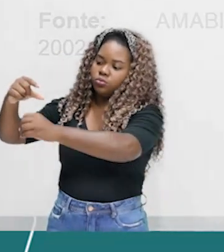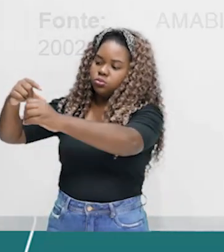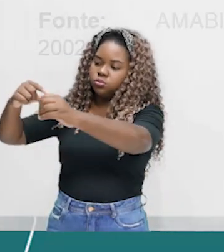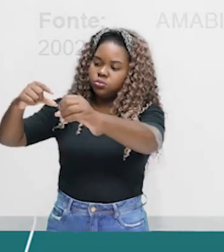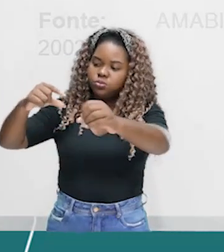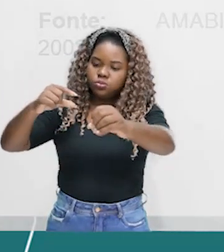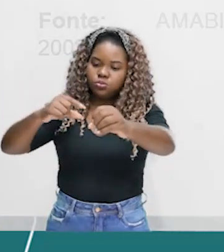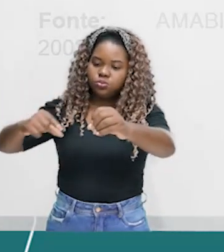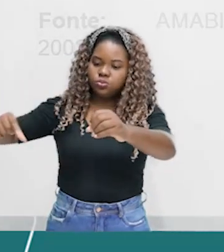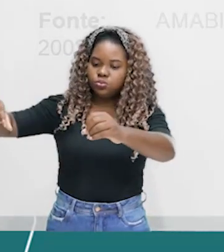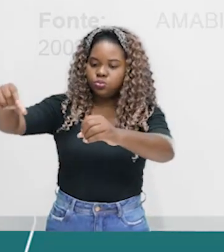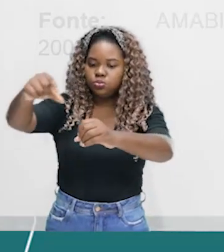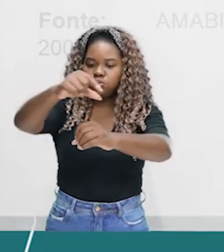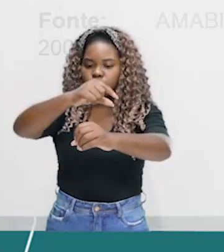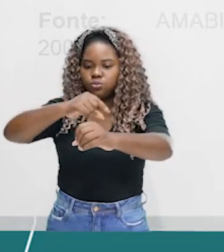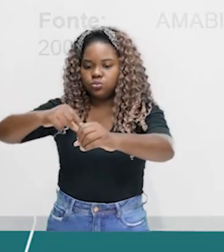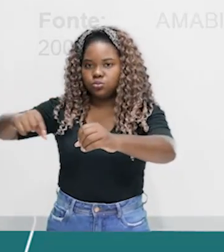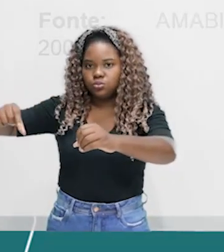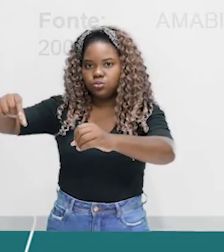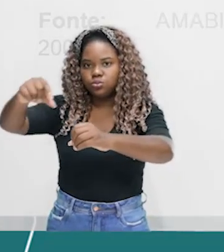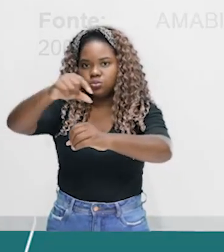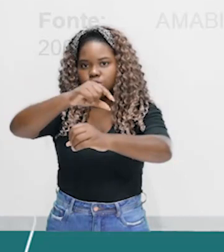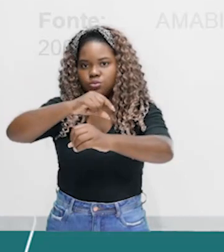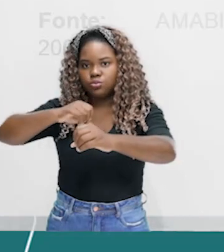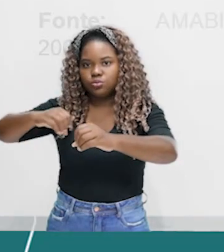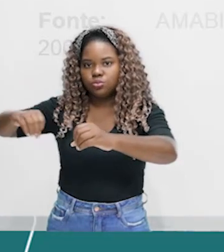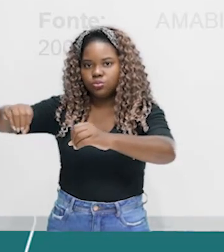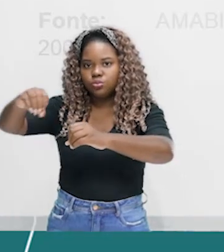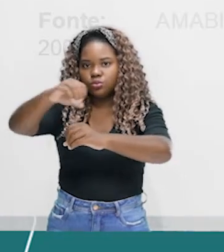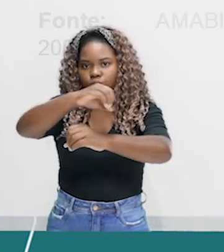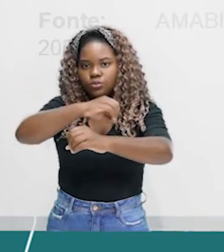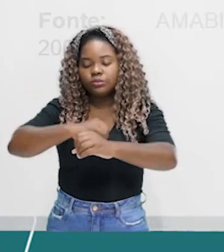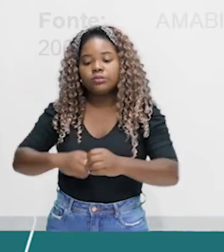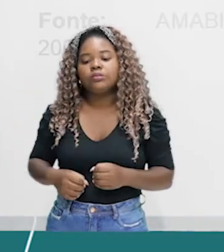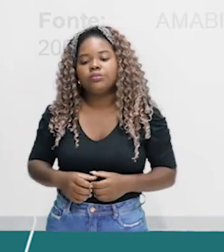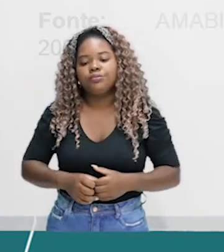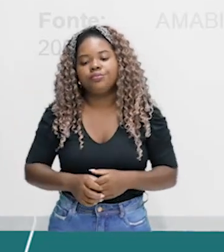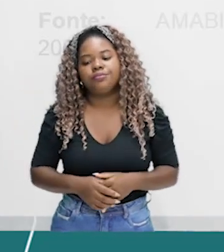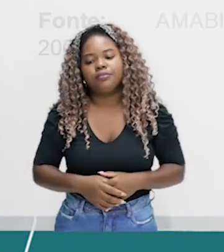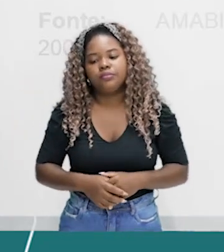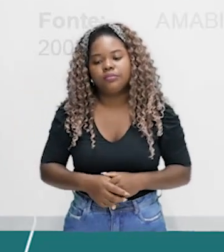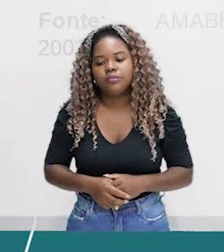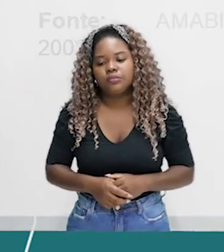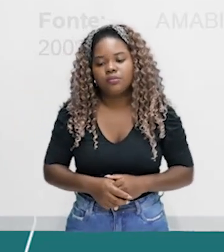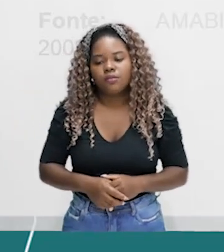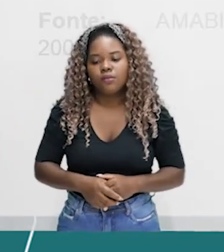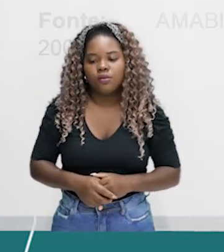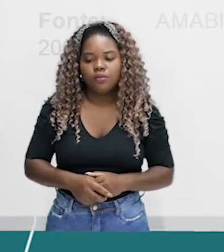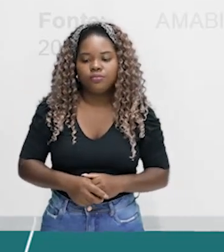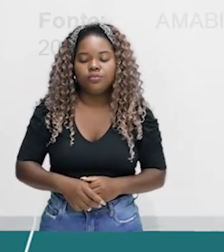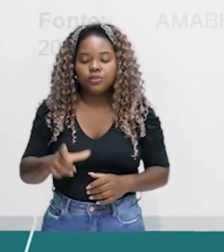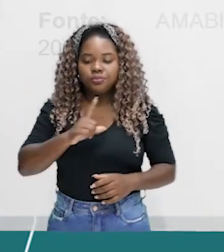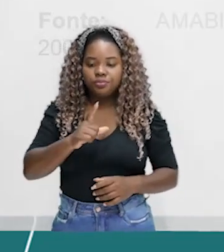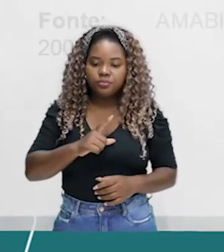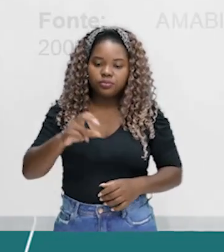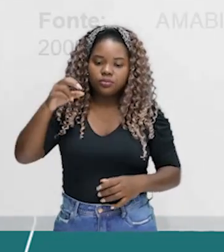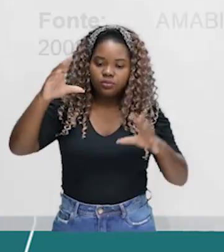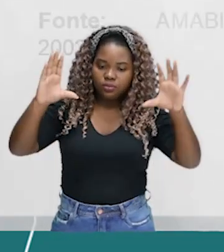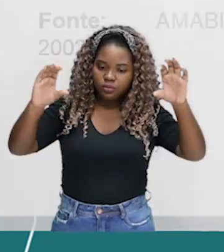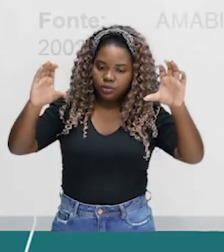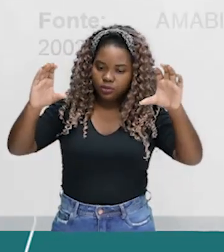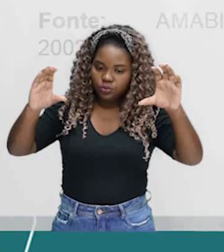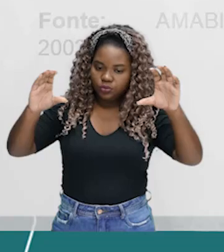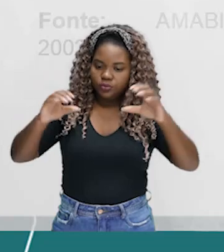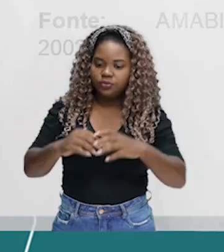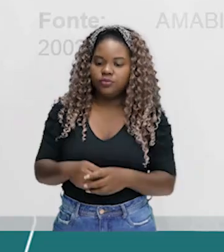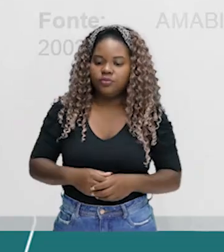tá? Então, os restos de nebulosa que formou o Sol permanecem girando em torno dele, como uma nuvem gasosa em